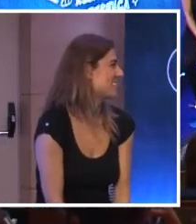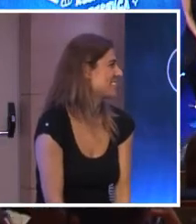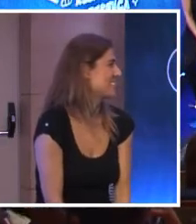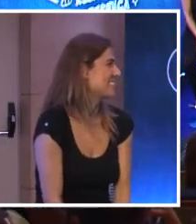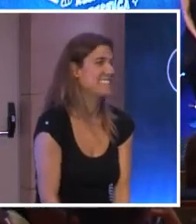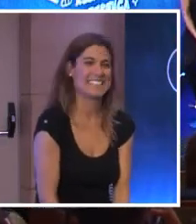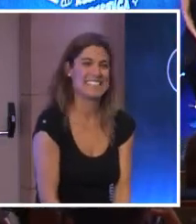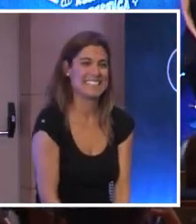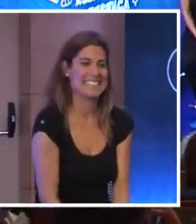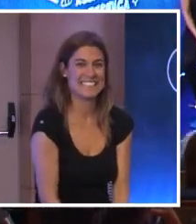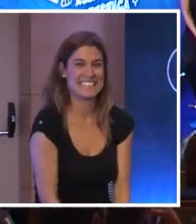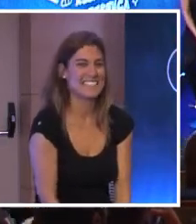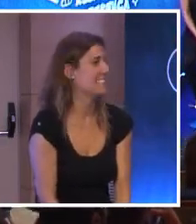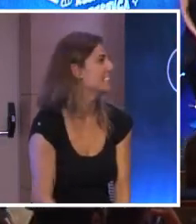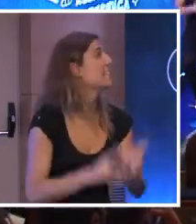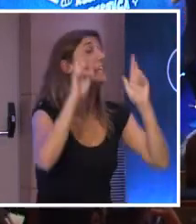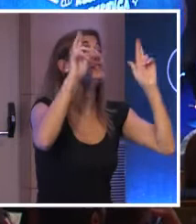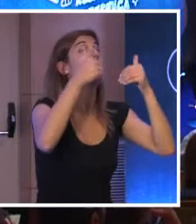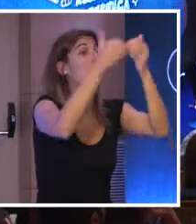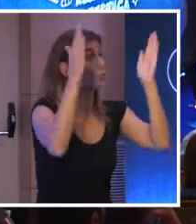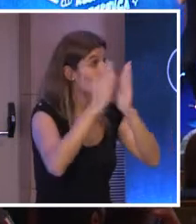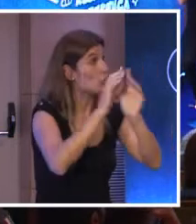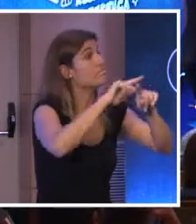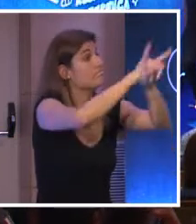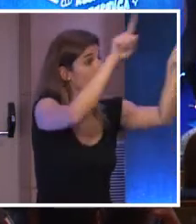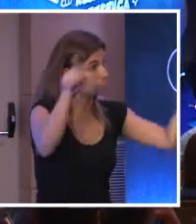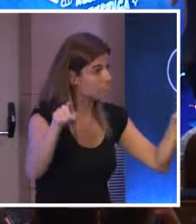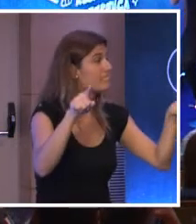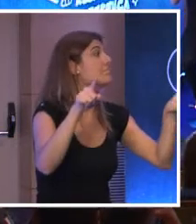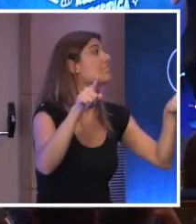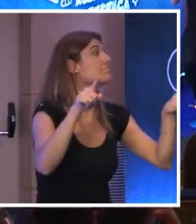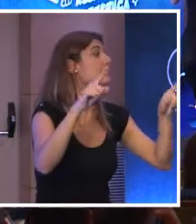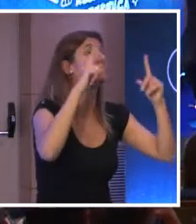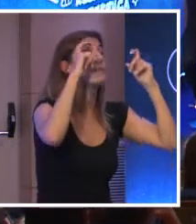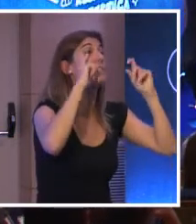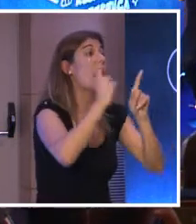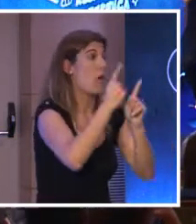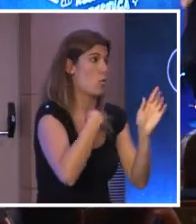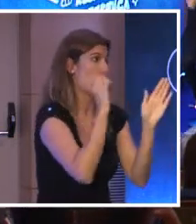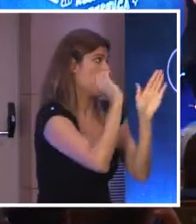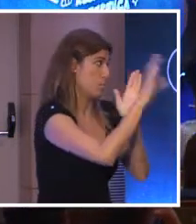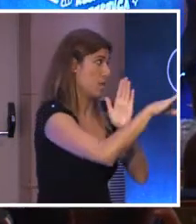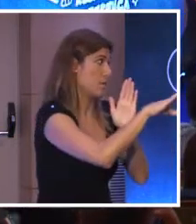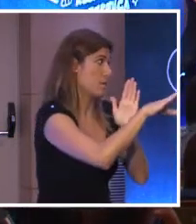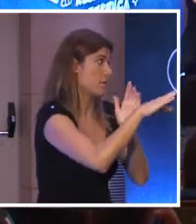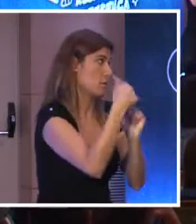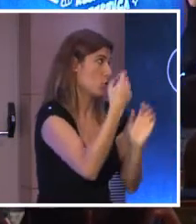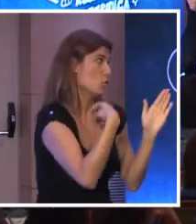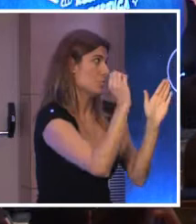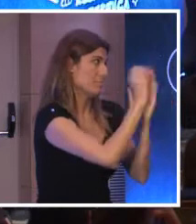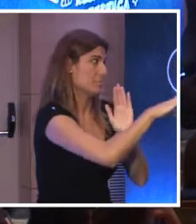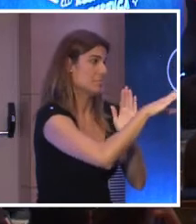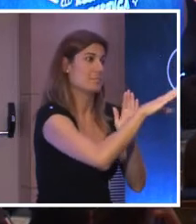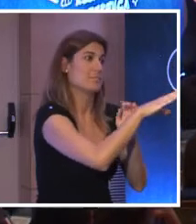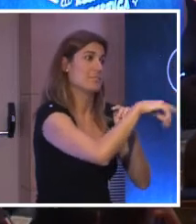Momento único este, espero que todos vocês passem agora a fotografia que eu vou pôr, que eu vou passar depois